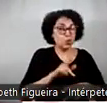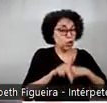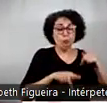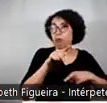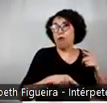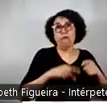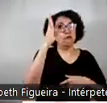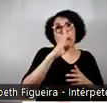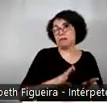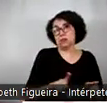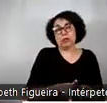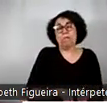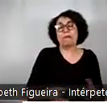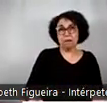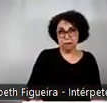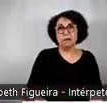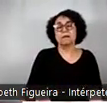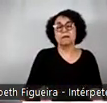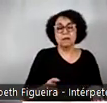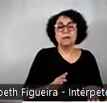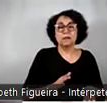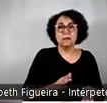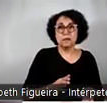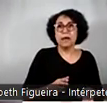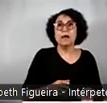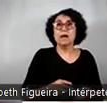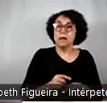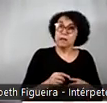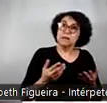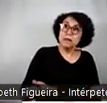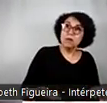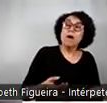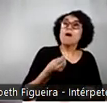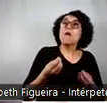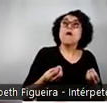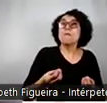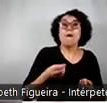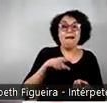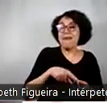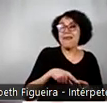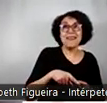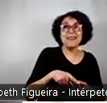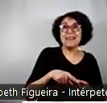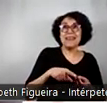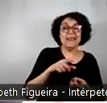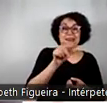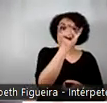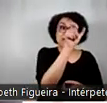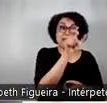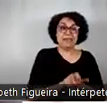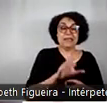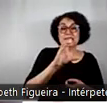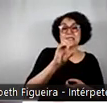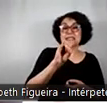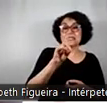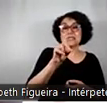quer dizer, então, que as pessoas migrantes e refugiadas não são consideradas cidadãos aqui no país de acolhimento? Então, é um caso para se